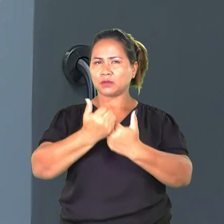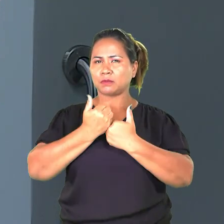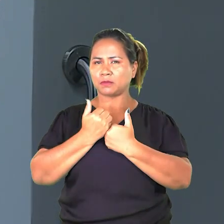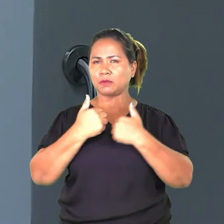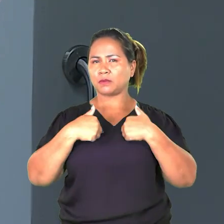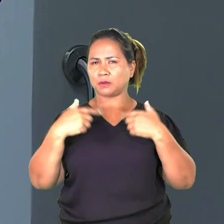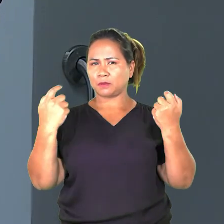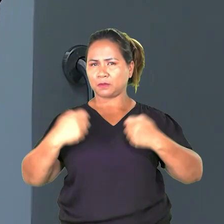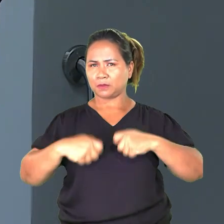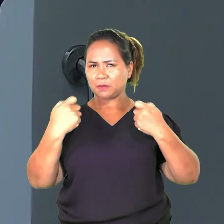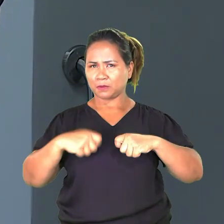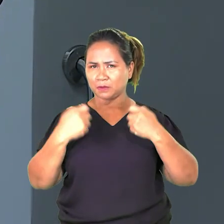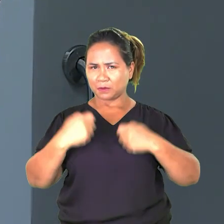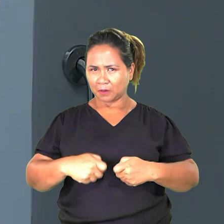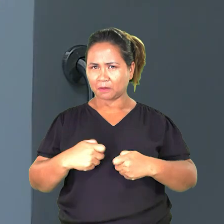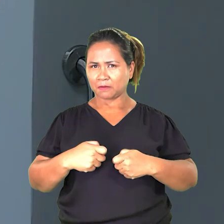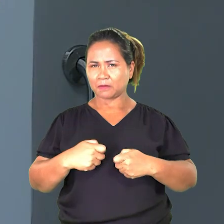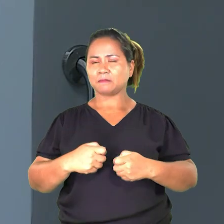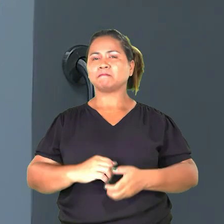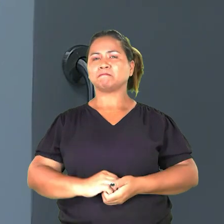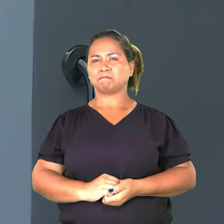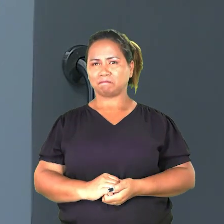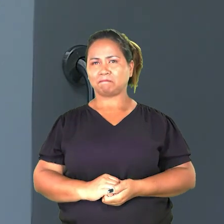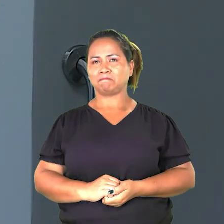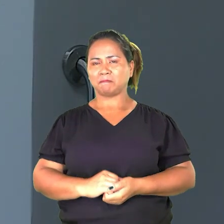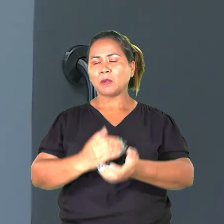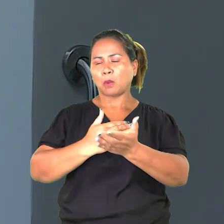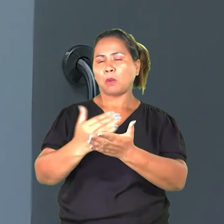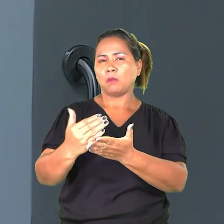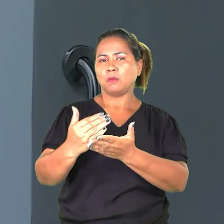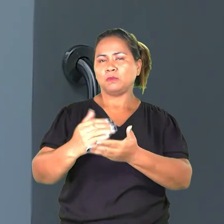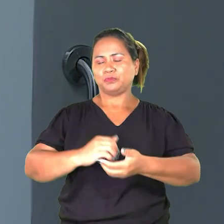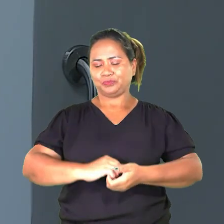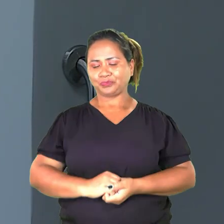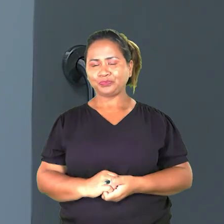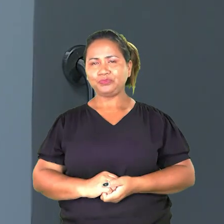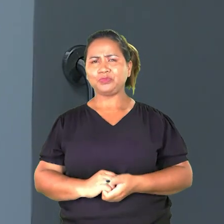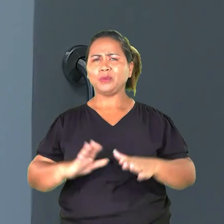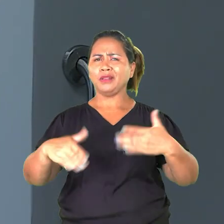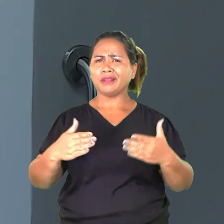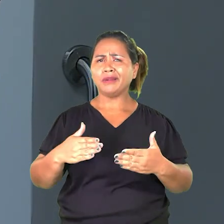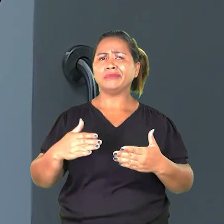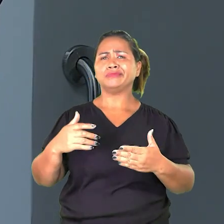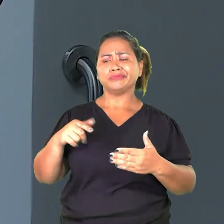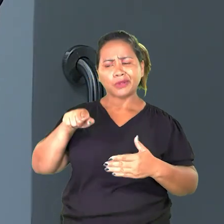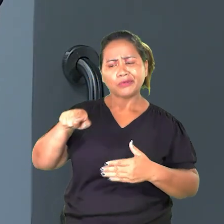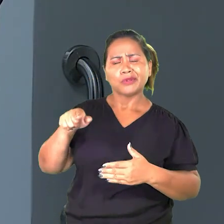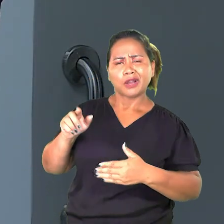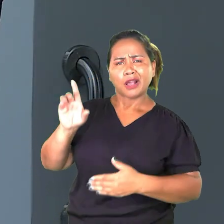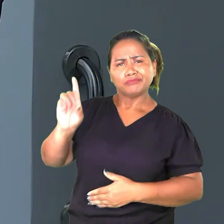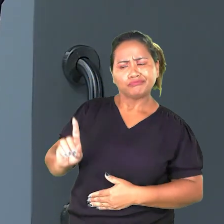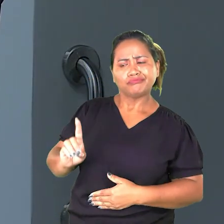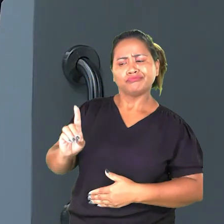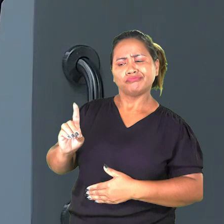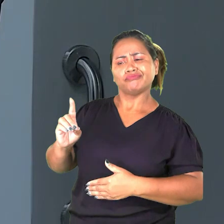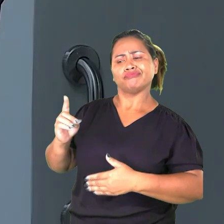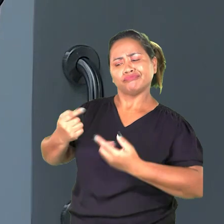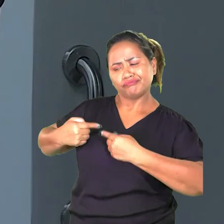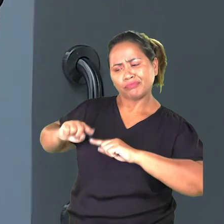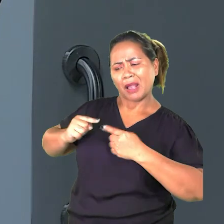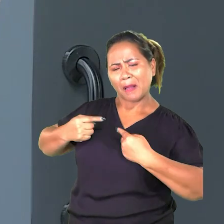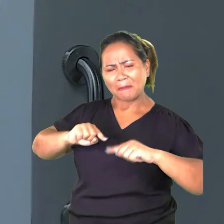que permitiu para mim obter esse apoio de que eu precisava no início dessa jornada,